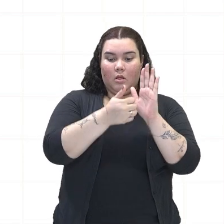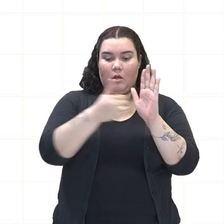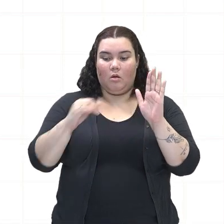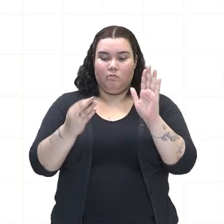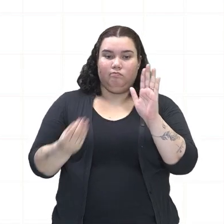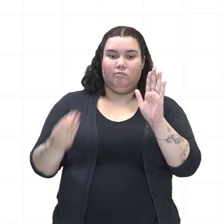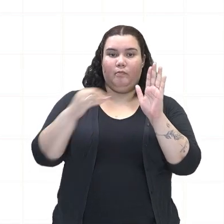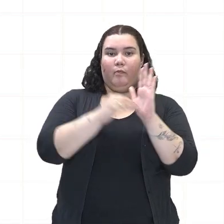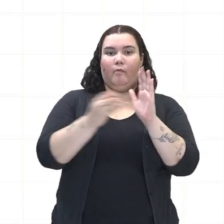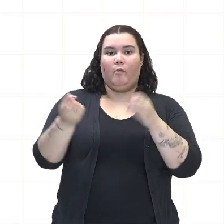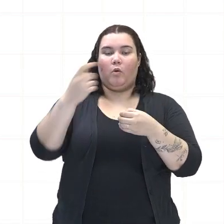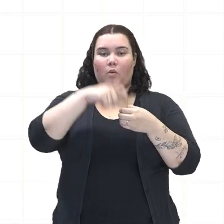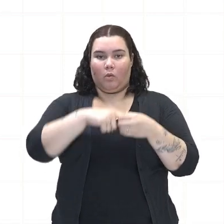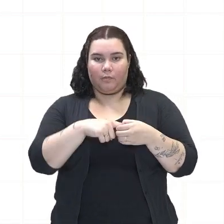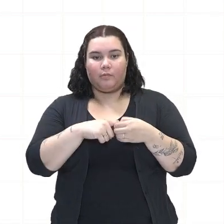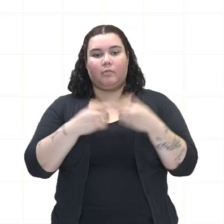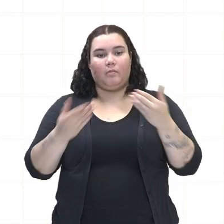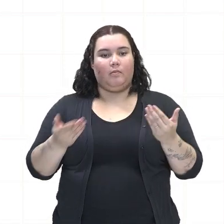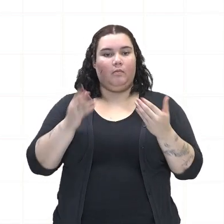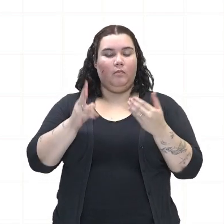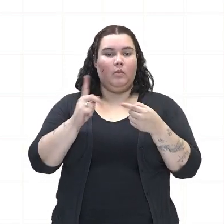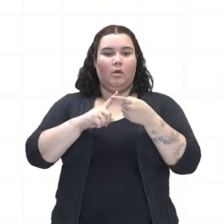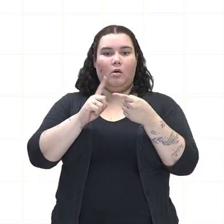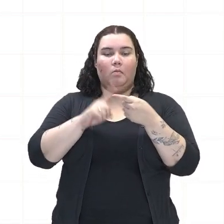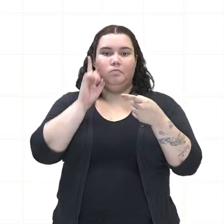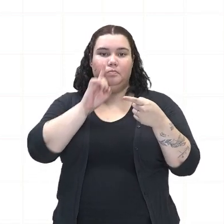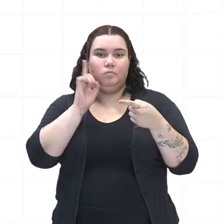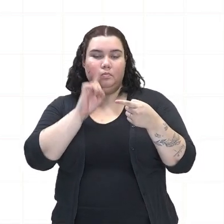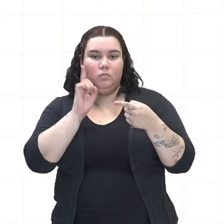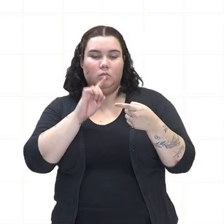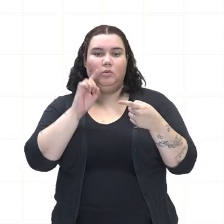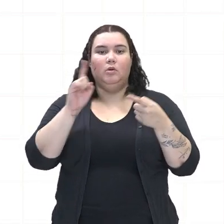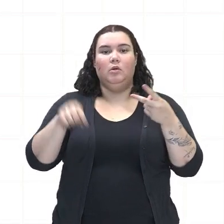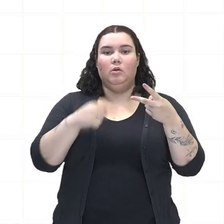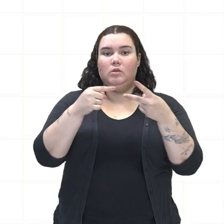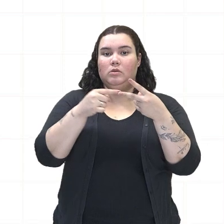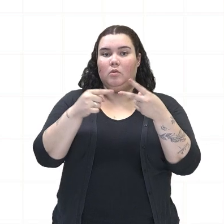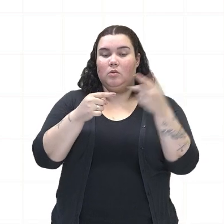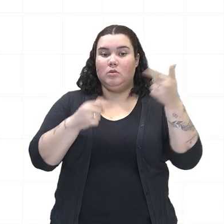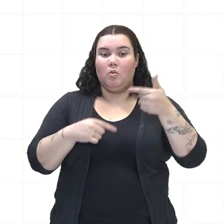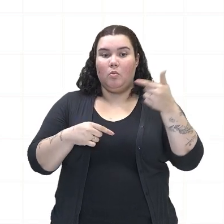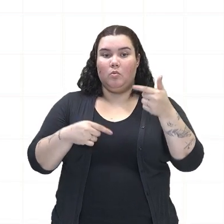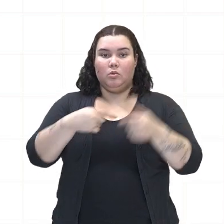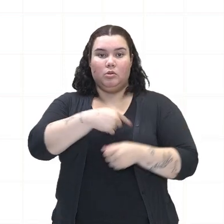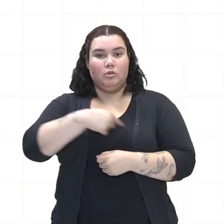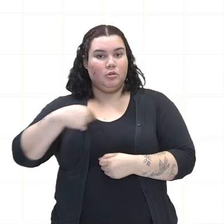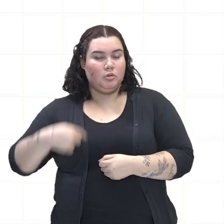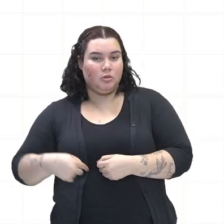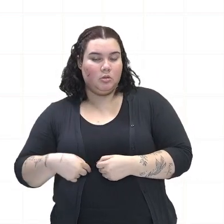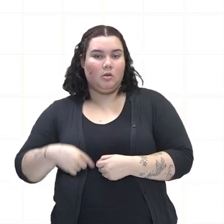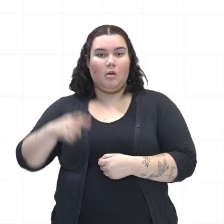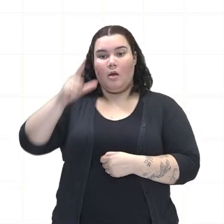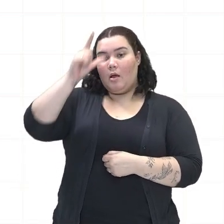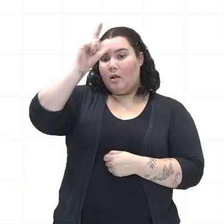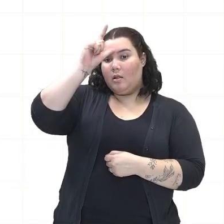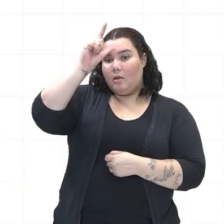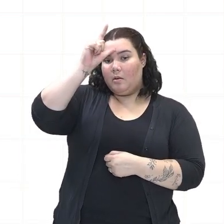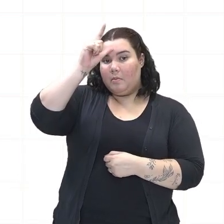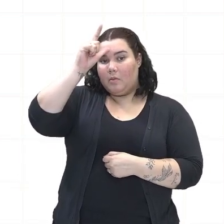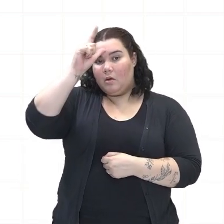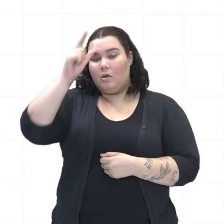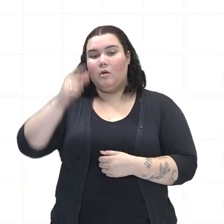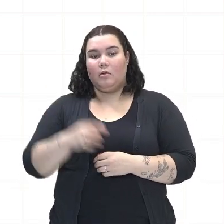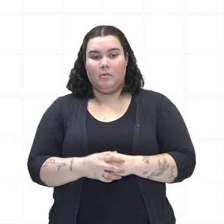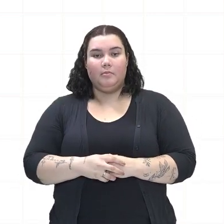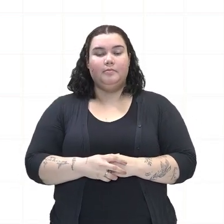mundo. Né? Continua sendo os Estados Unidos a primeira, a China continua sendo a segunda, né? A Alemanha, o Japão já foi a terceira, mas agora